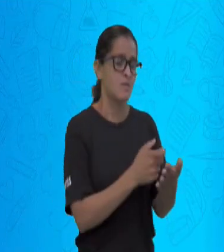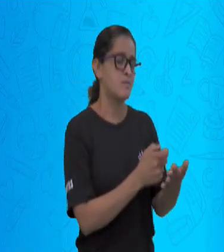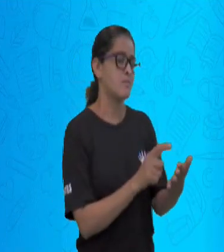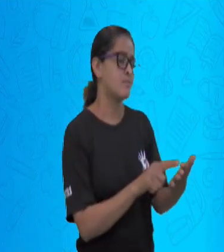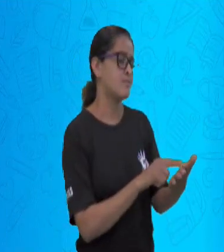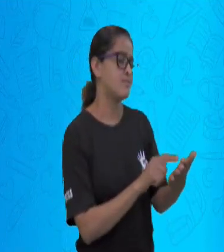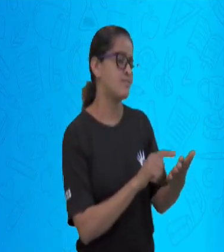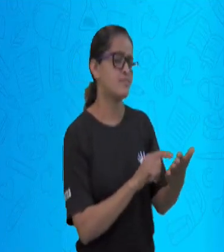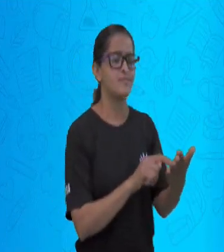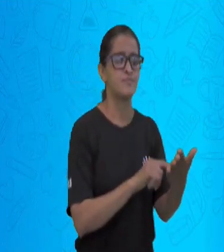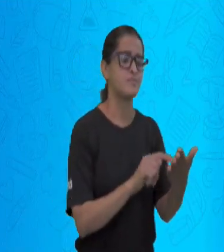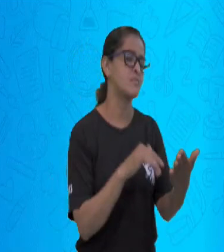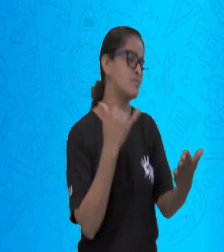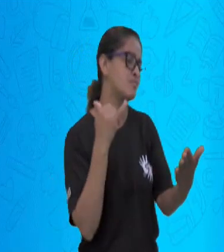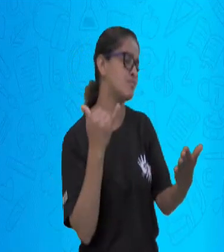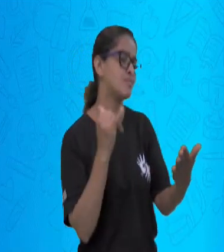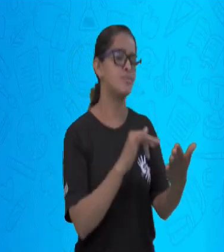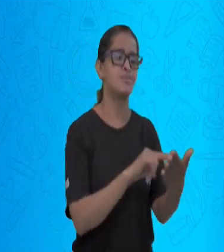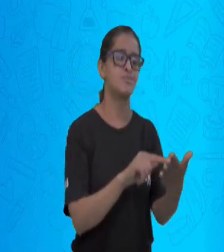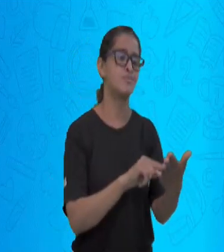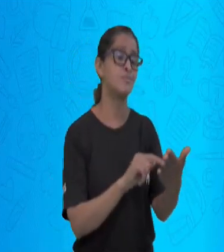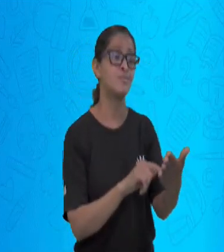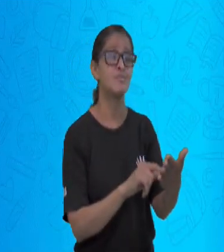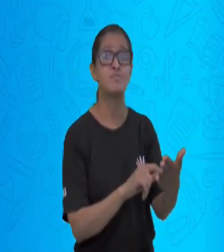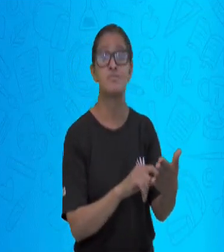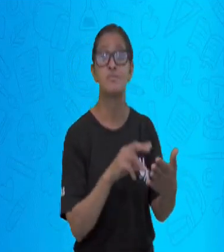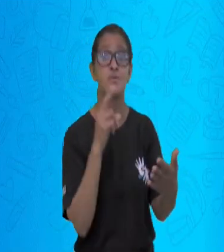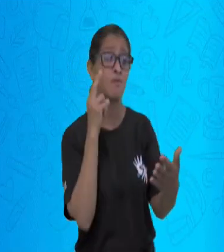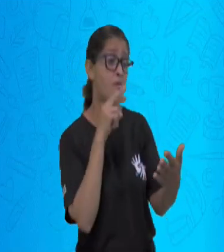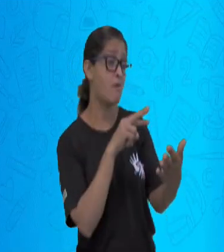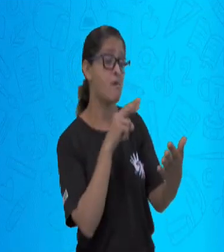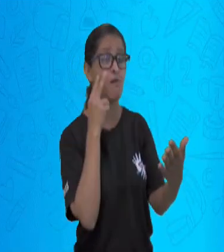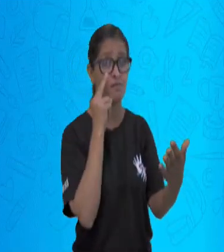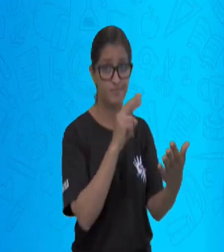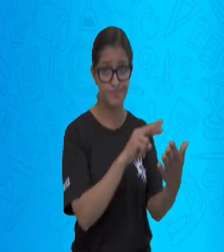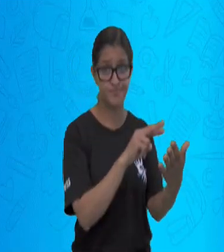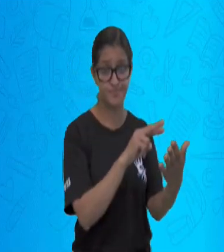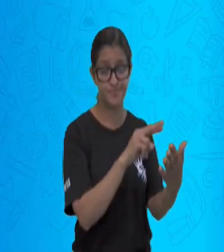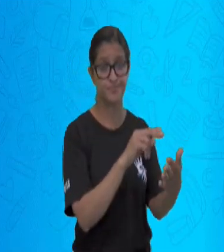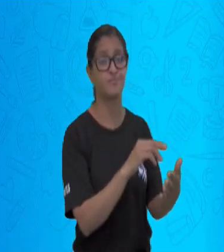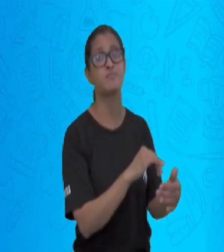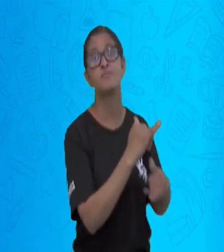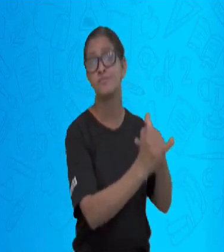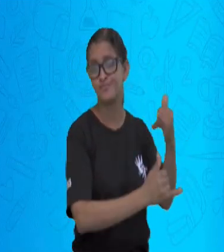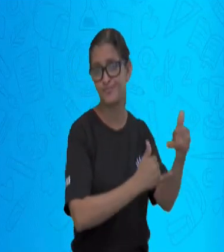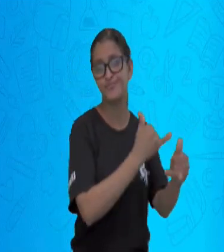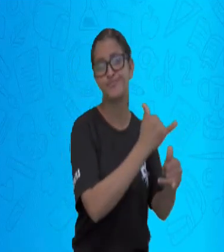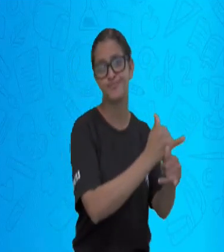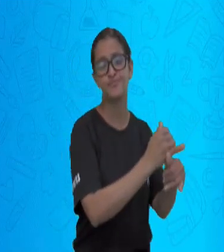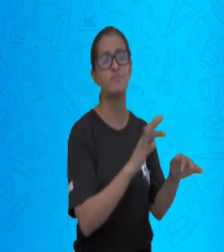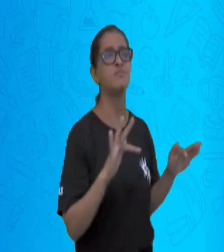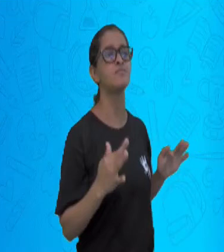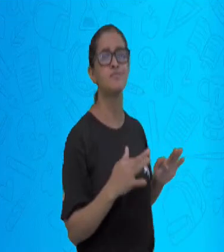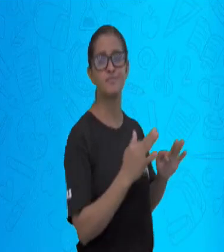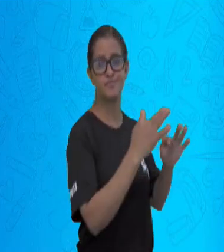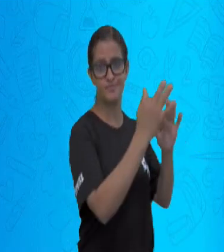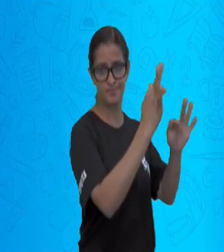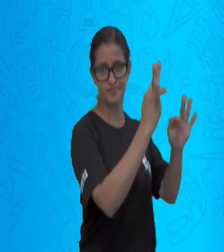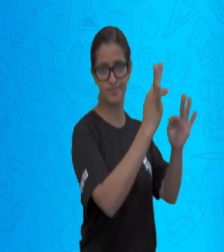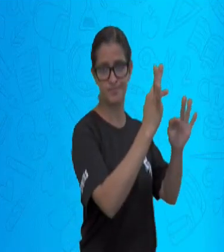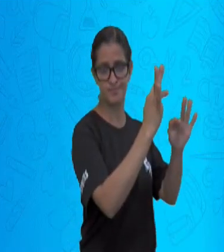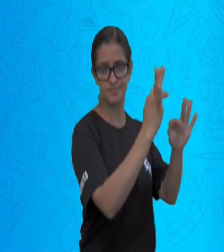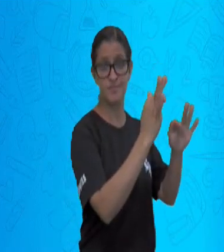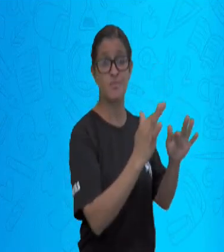pelo YouTube. Então, nós temos aqui esse distanciamento social. A tecnologia nos trouxe isso. Mas, em